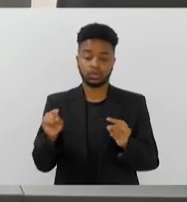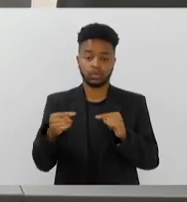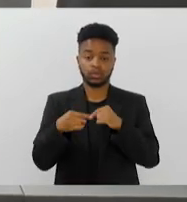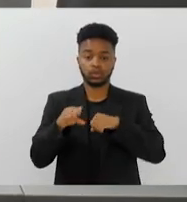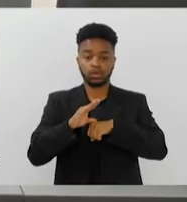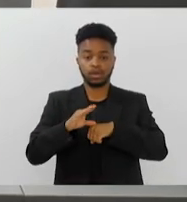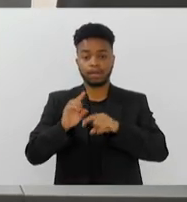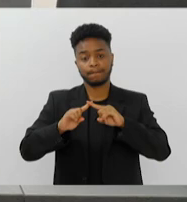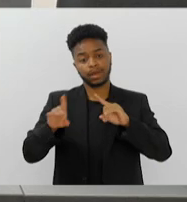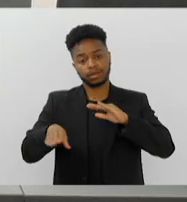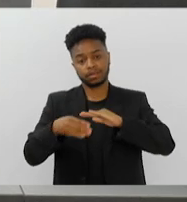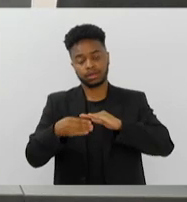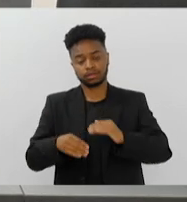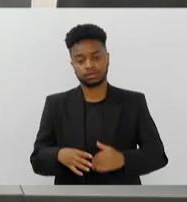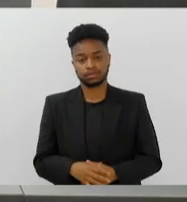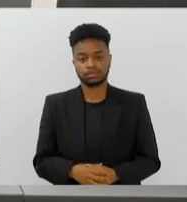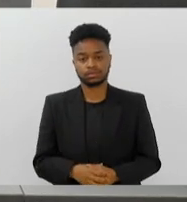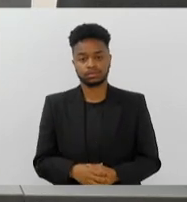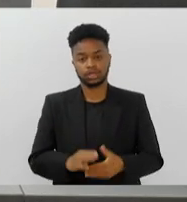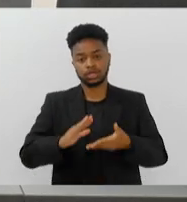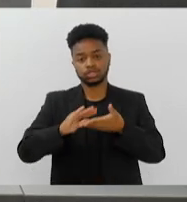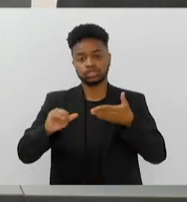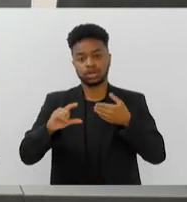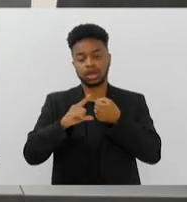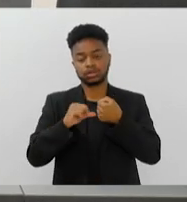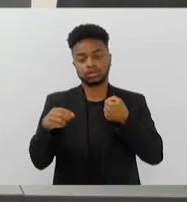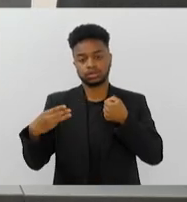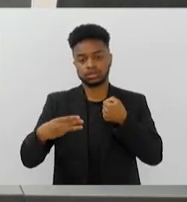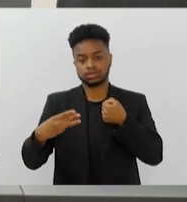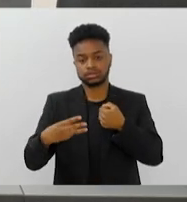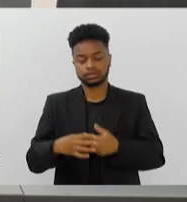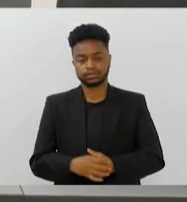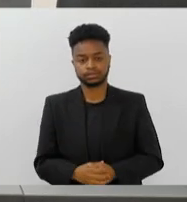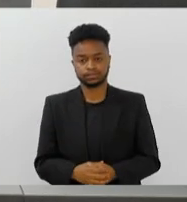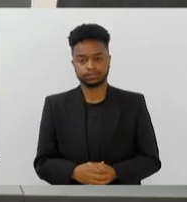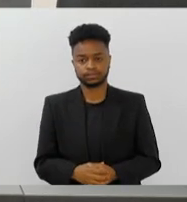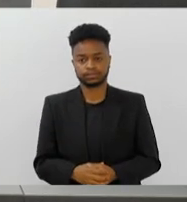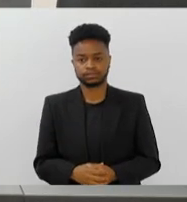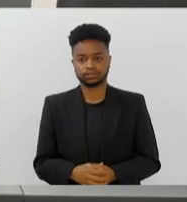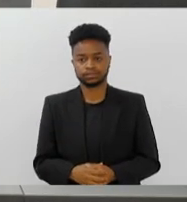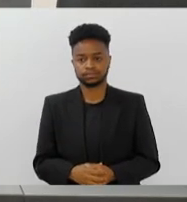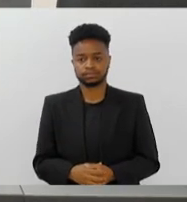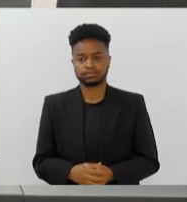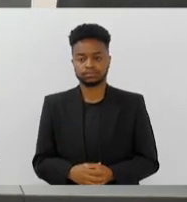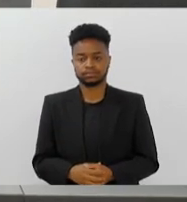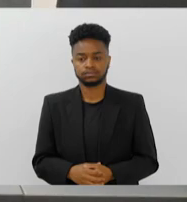emenda é suprimindo o artigo 3º.